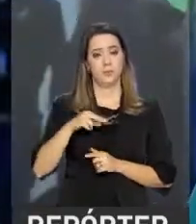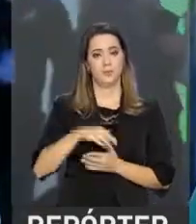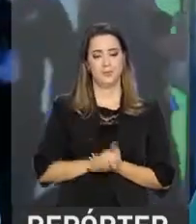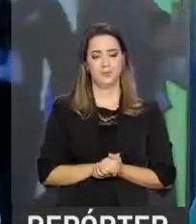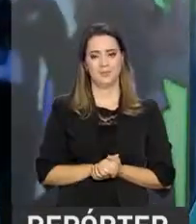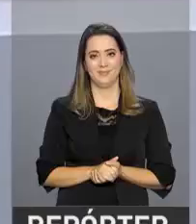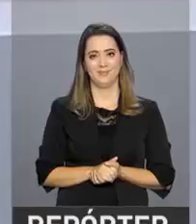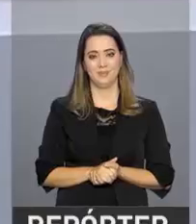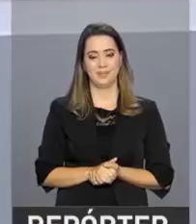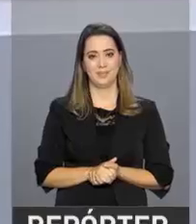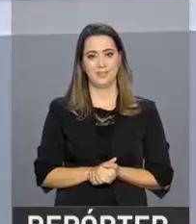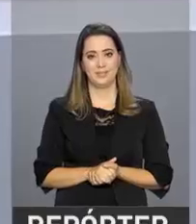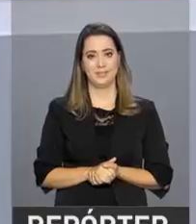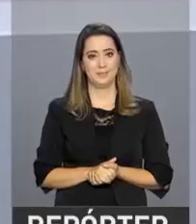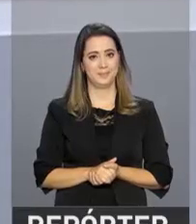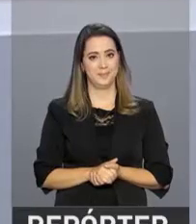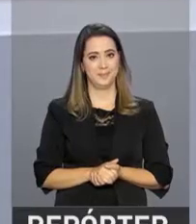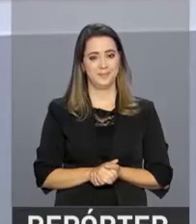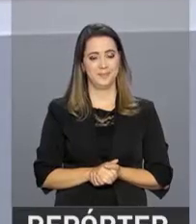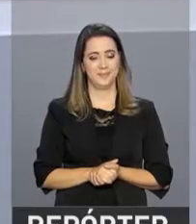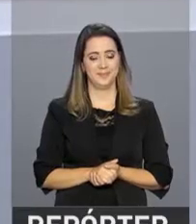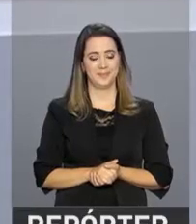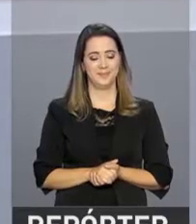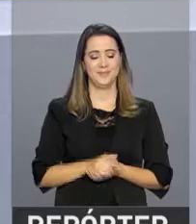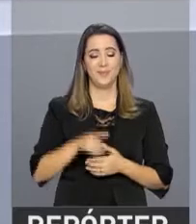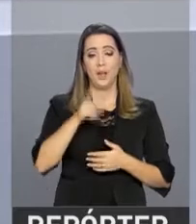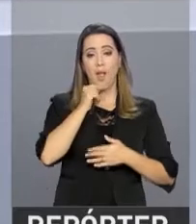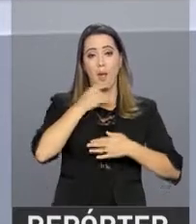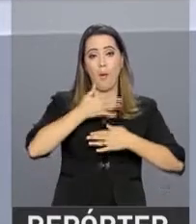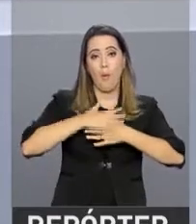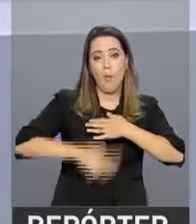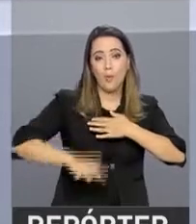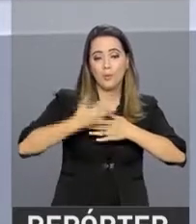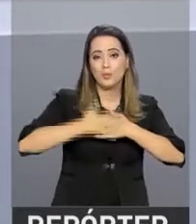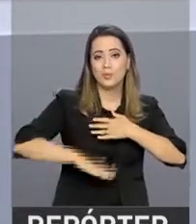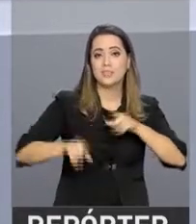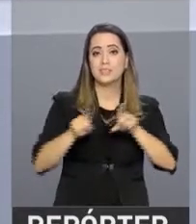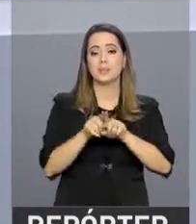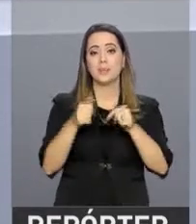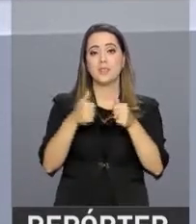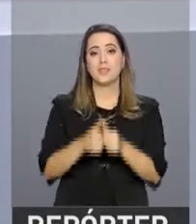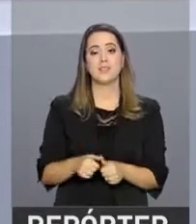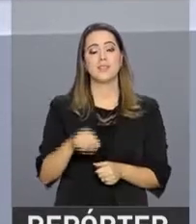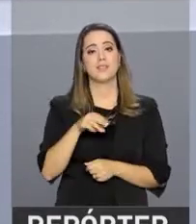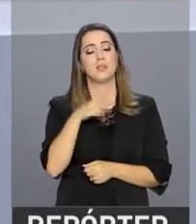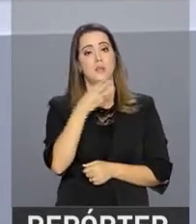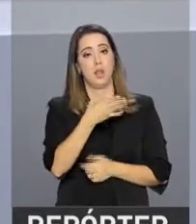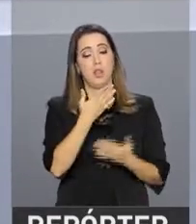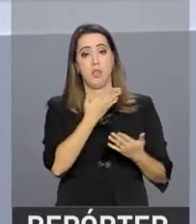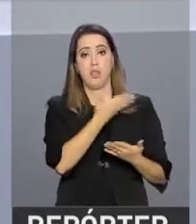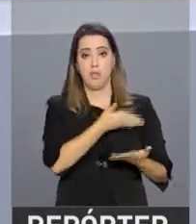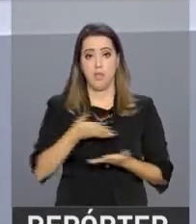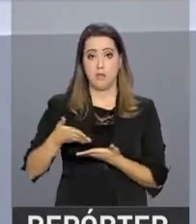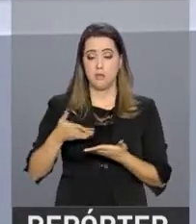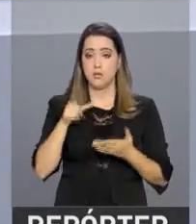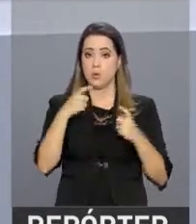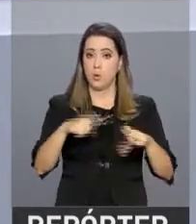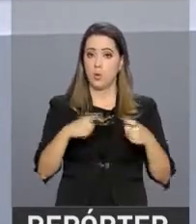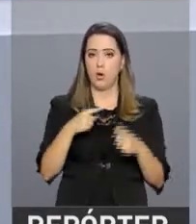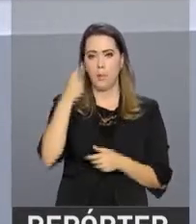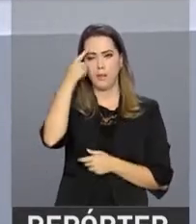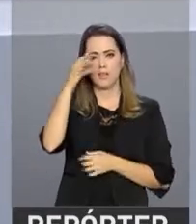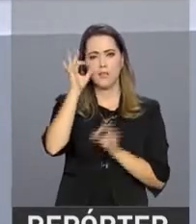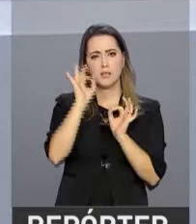da Água. E a usina hidrelétrica de Itaipu também está nesse pavilhão e trouxe uma ideia que tem dado certo,